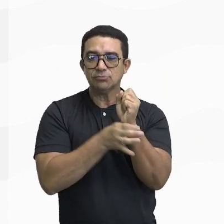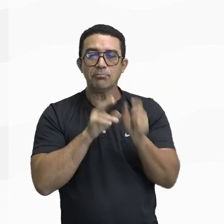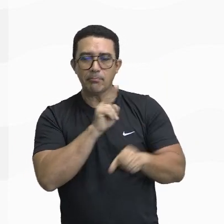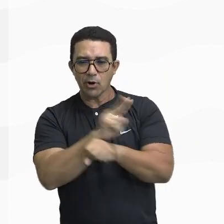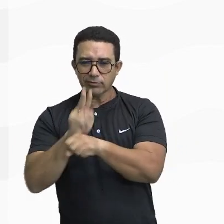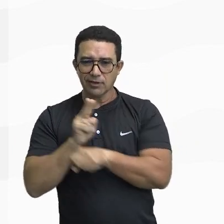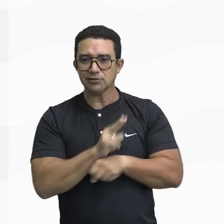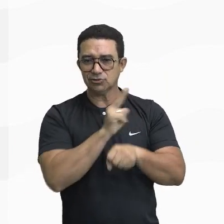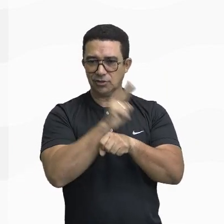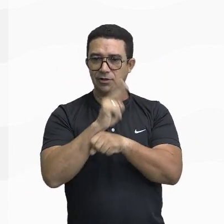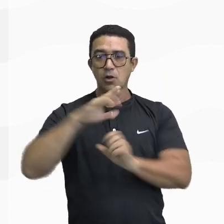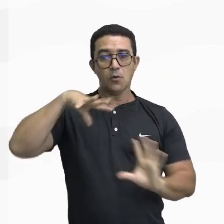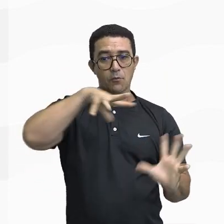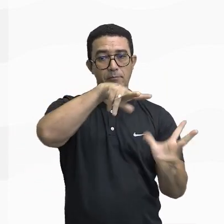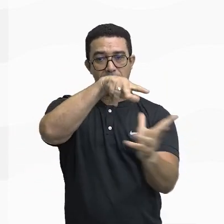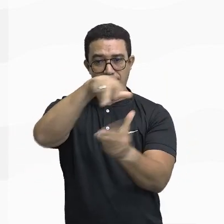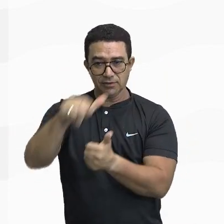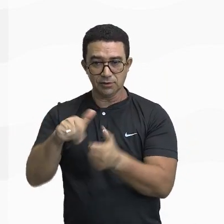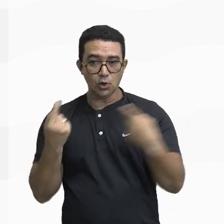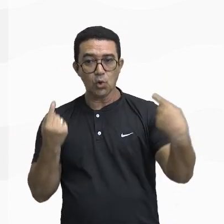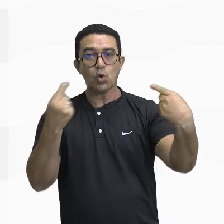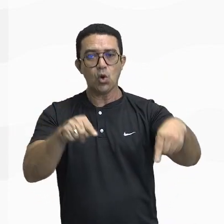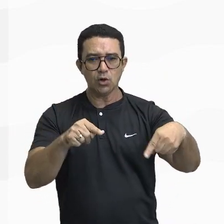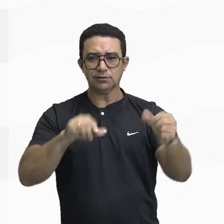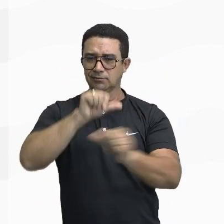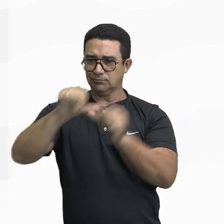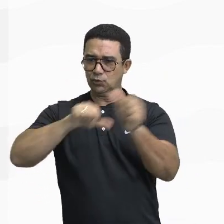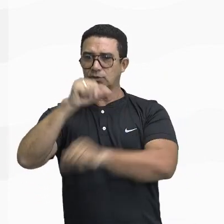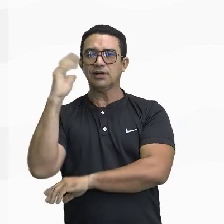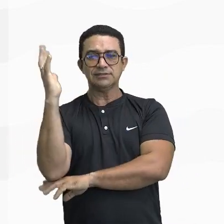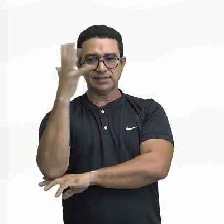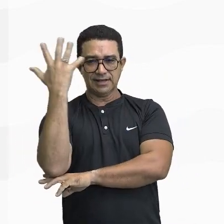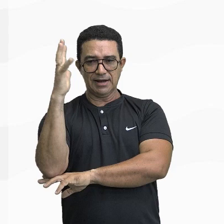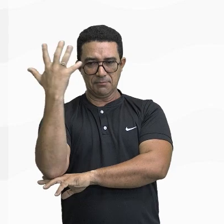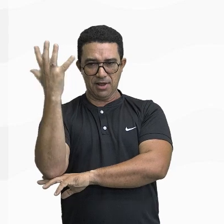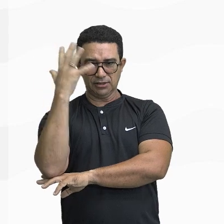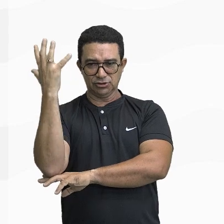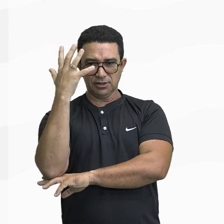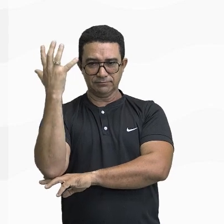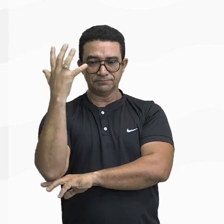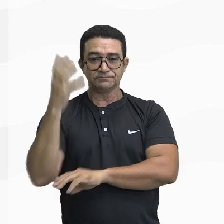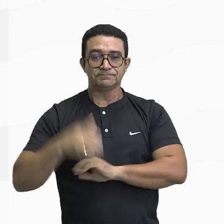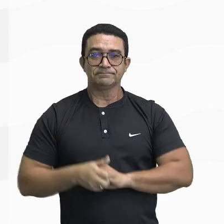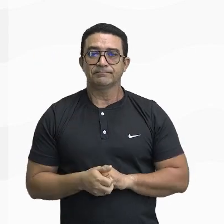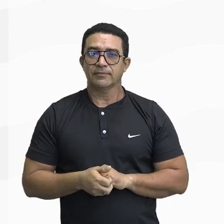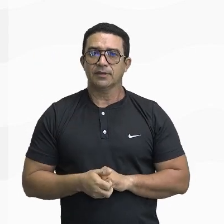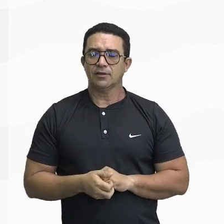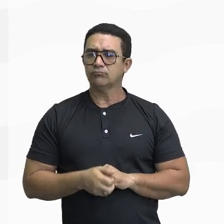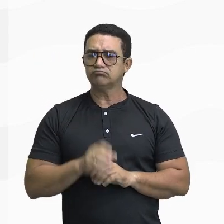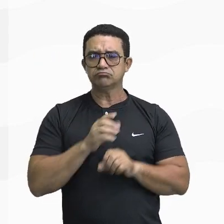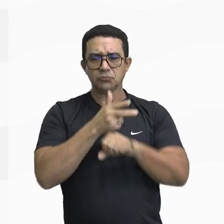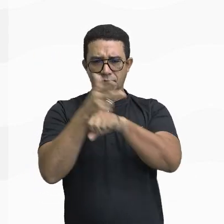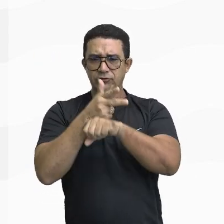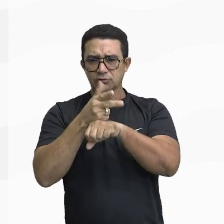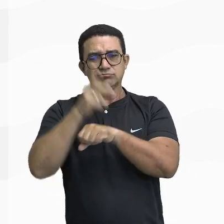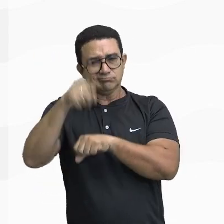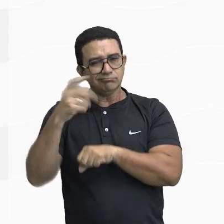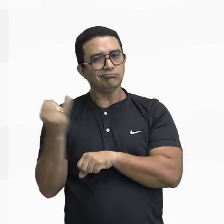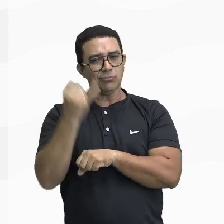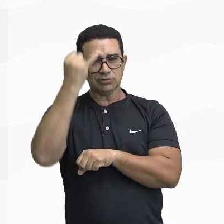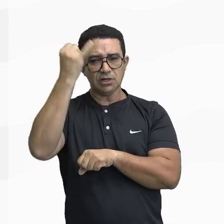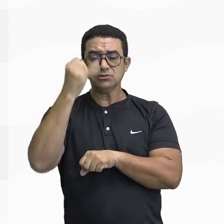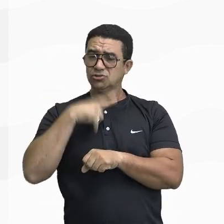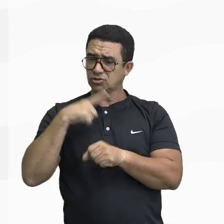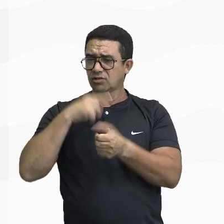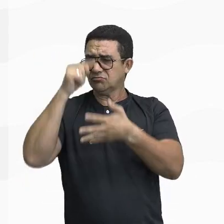as Mudanças Climáticas. Esse vídeo é muito importante e existem vários também parecidos com esse, e você